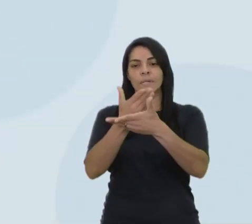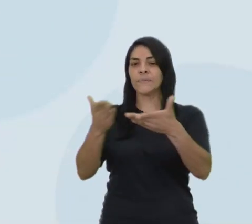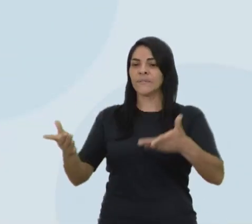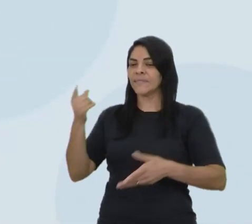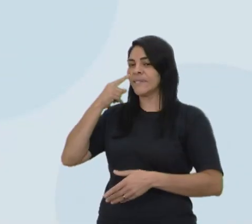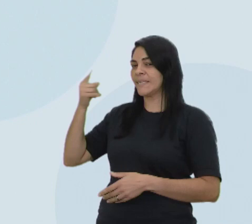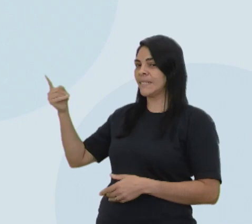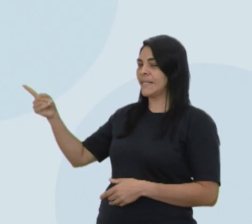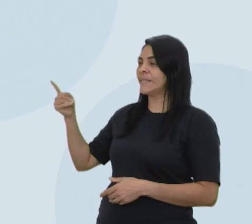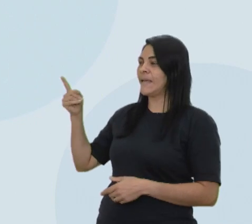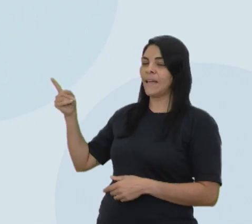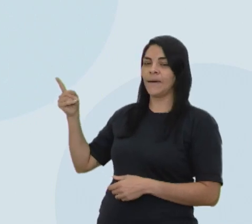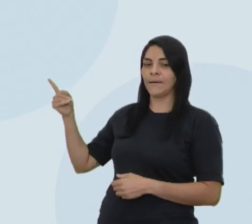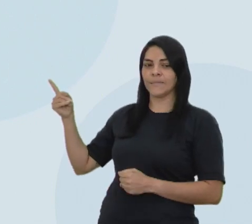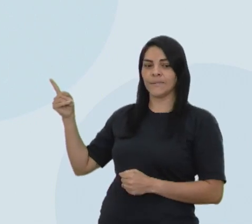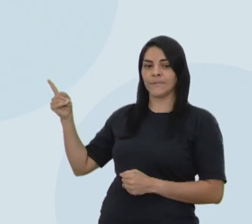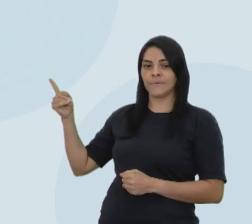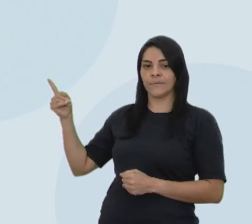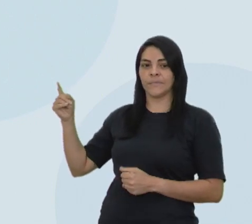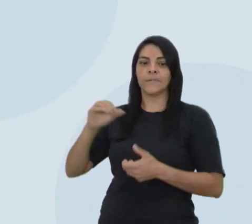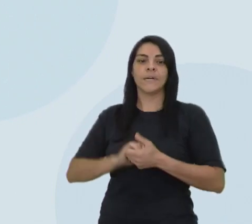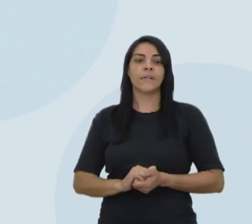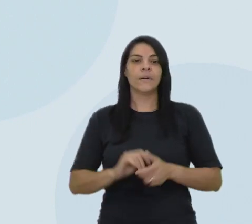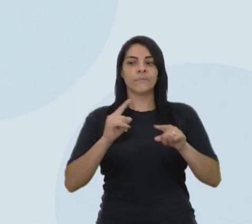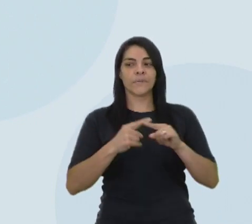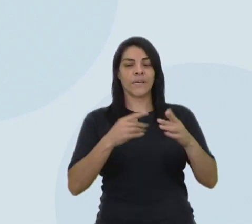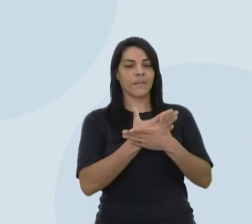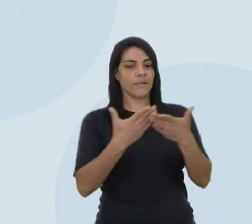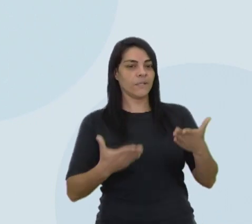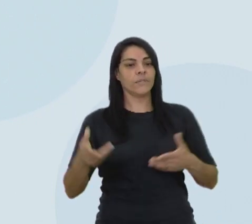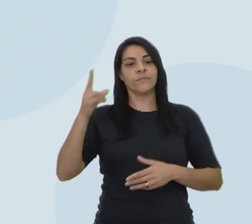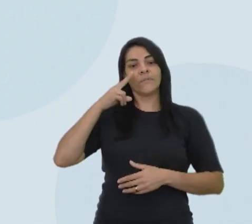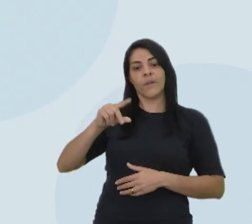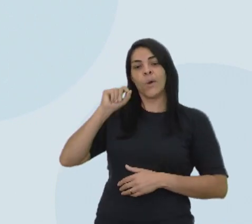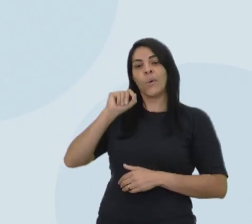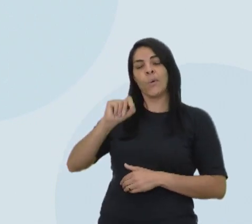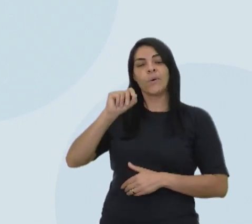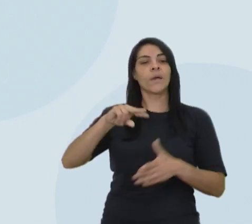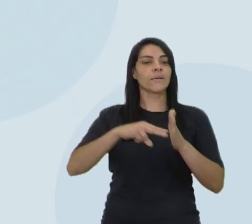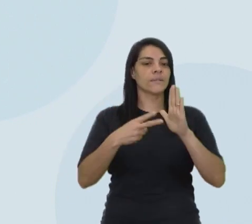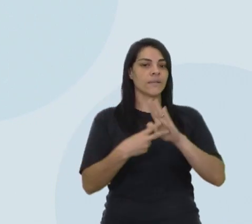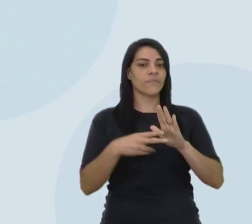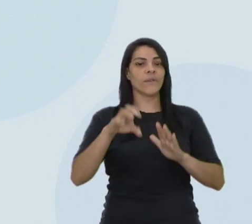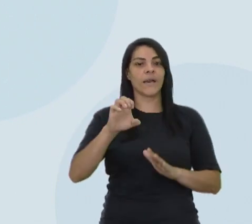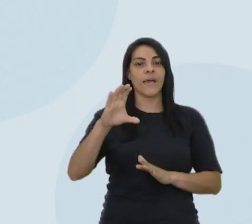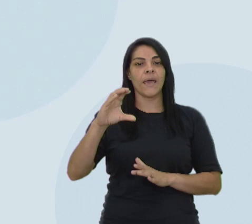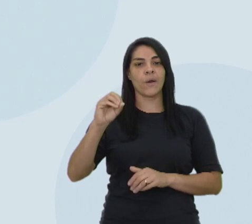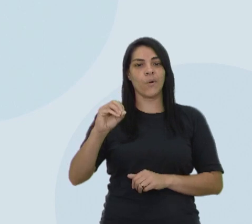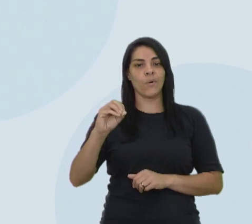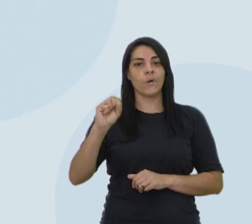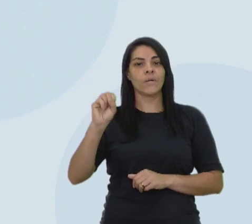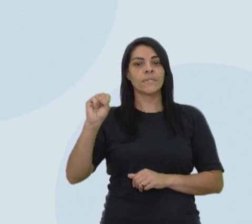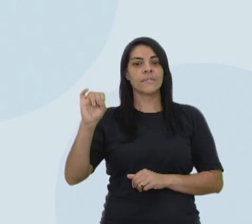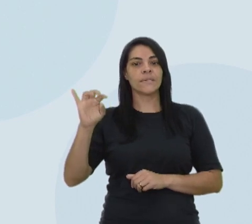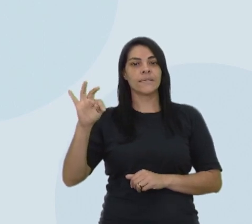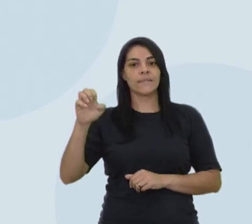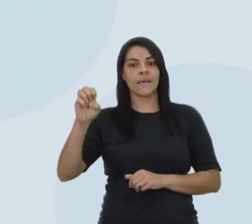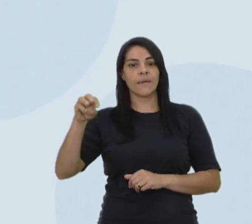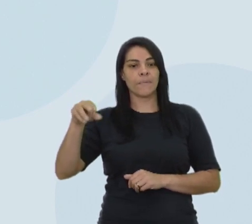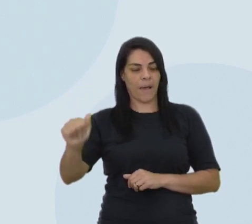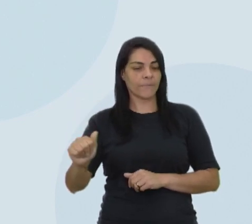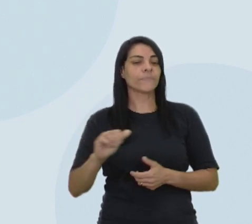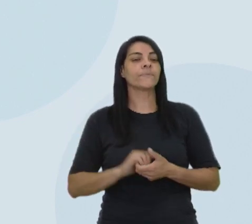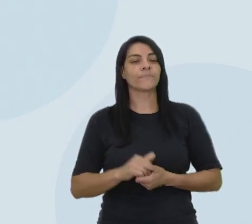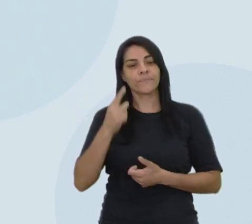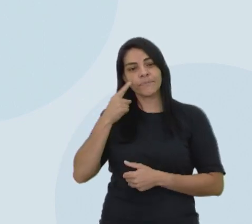vocês, lindos e maravilhosos. A gente vai rever o que é um ecossistema, tá? Porque, óbvio, se a gente vai falar sobre